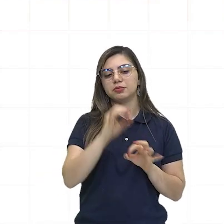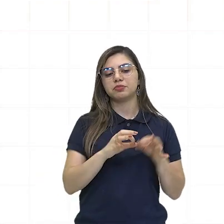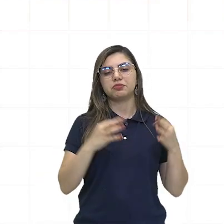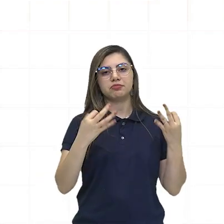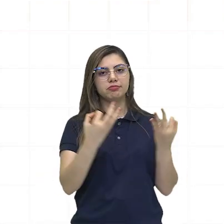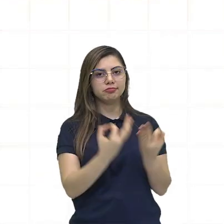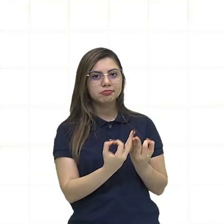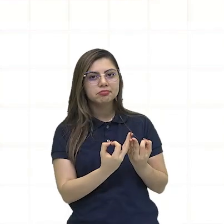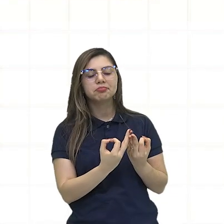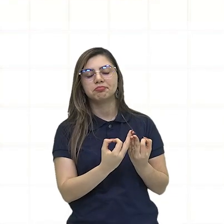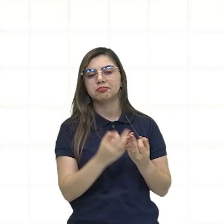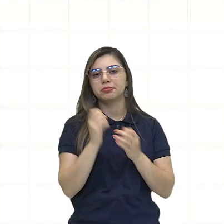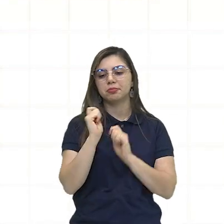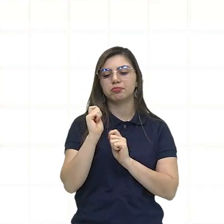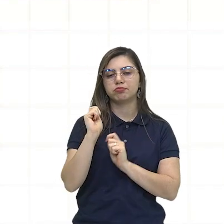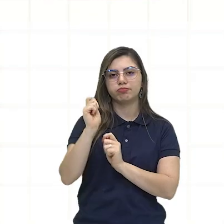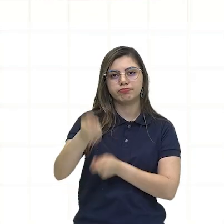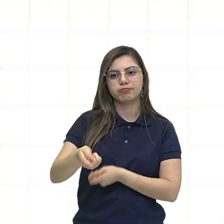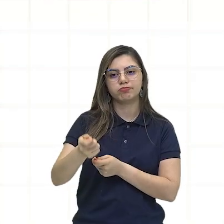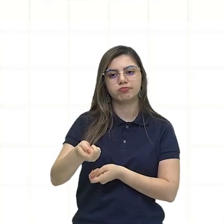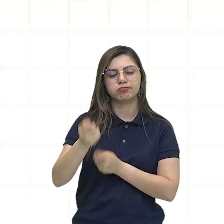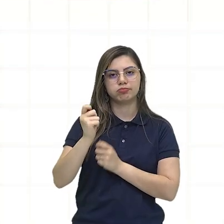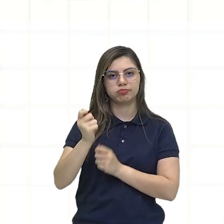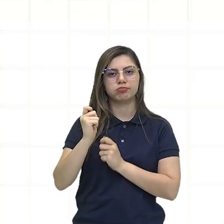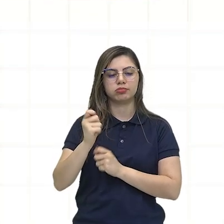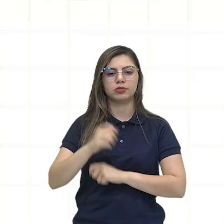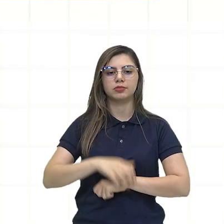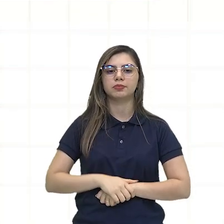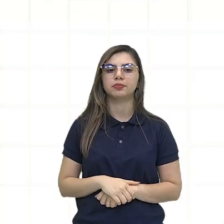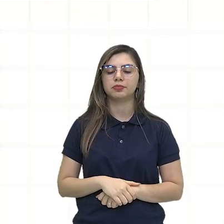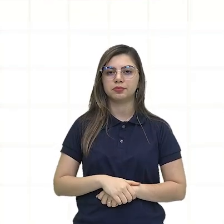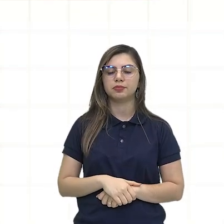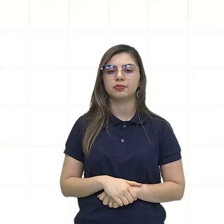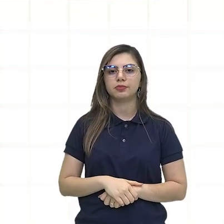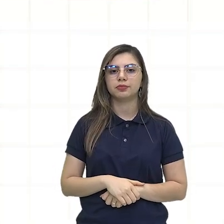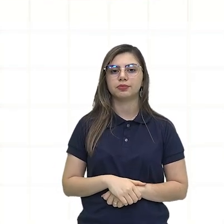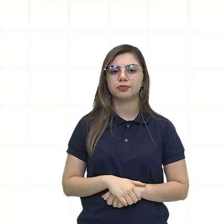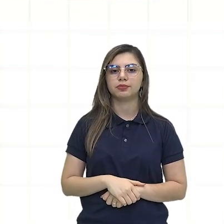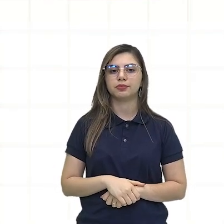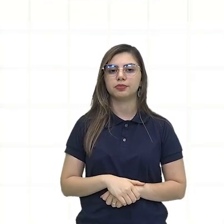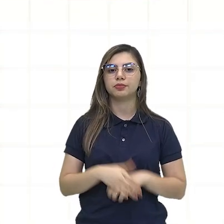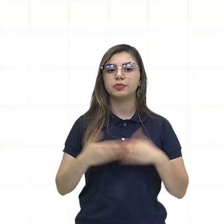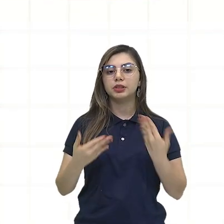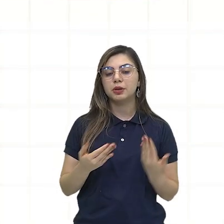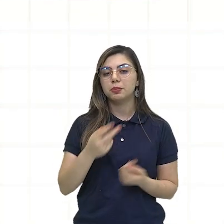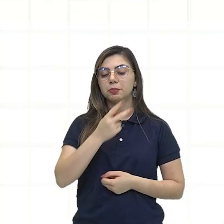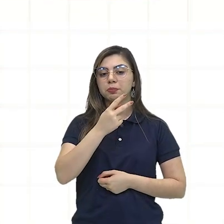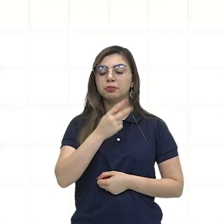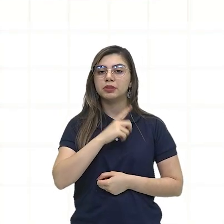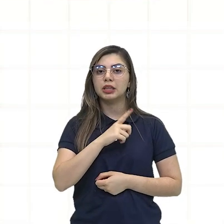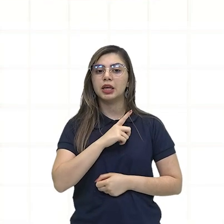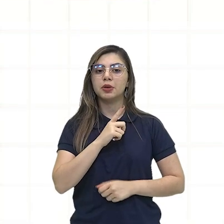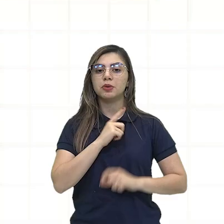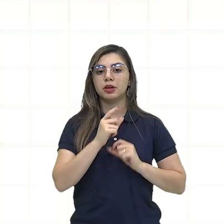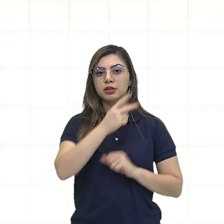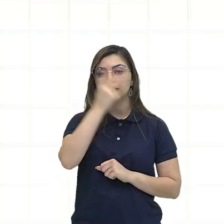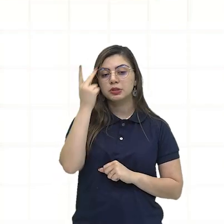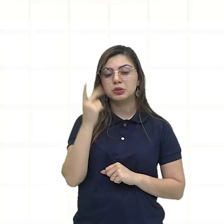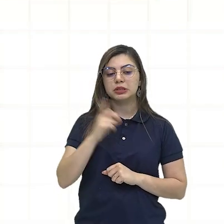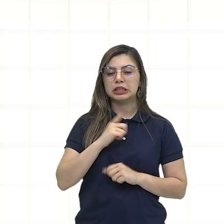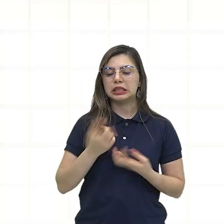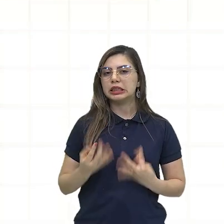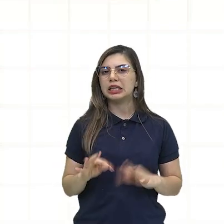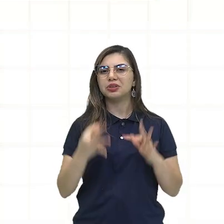pescadores. Nessa forma de pesca, há um menor emprego de equipamentos